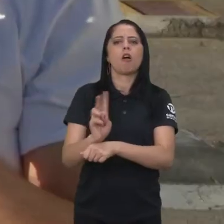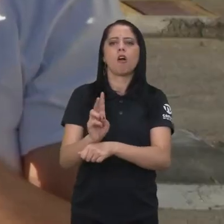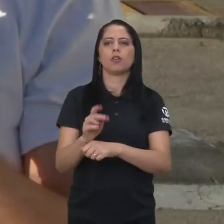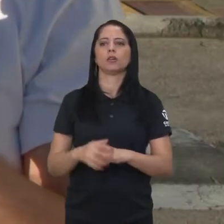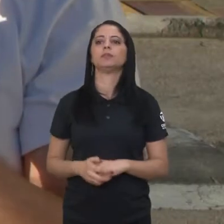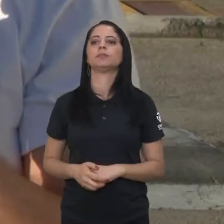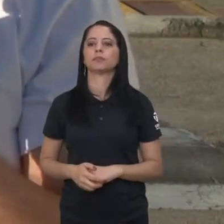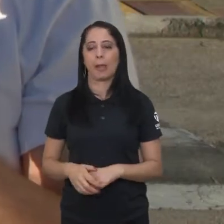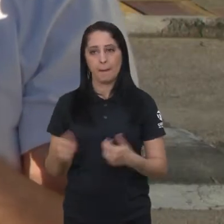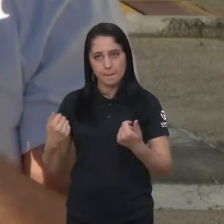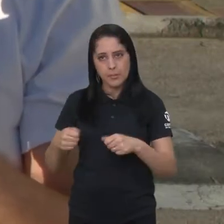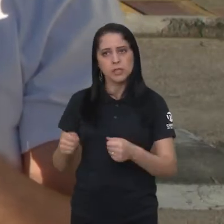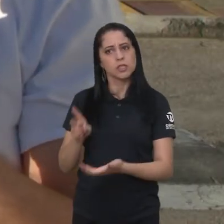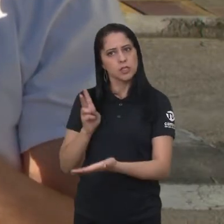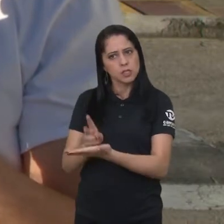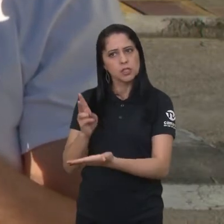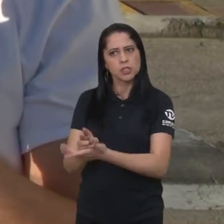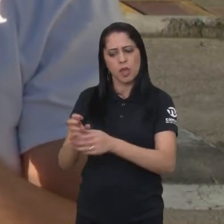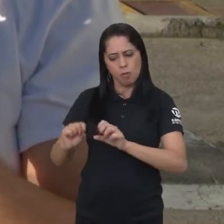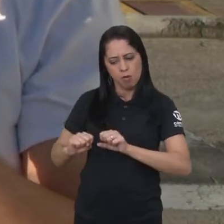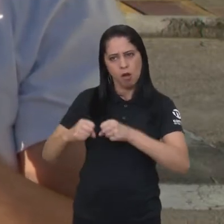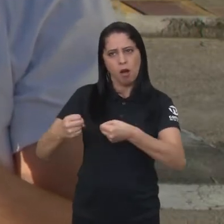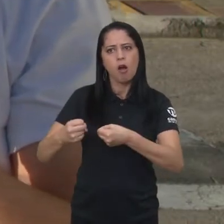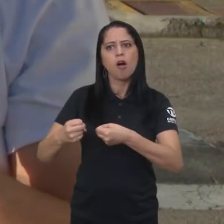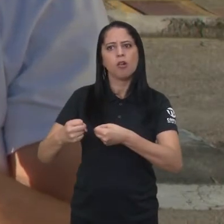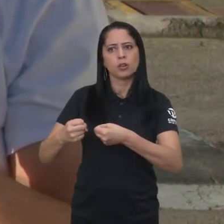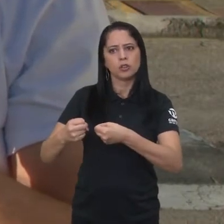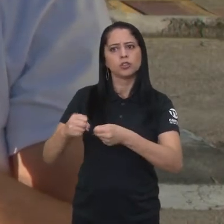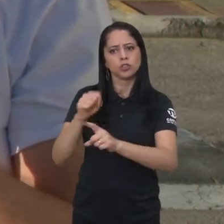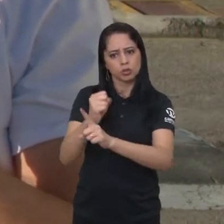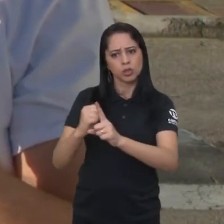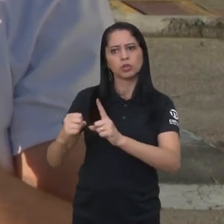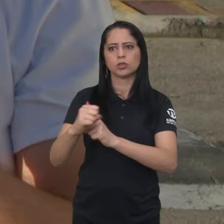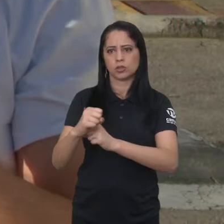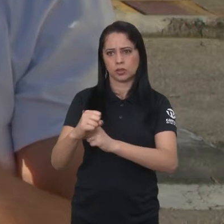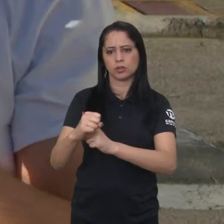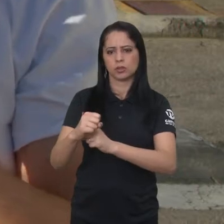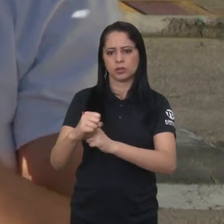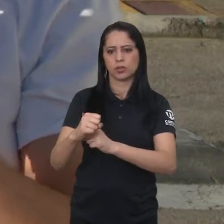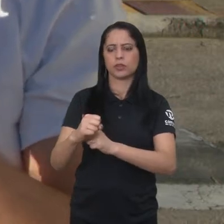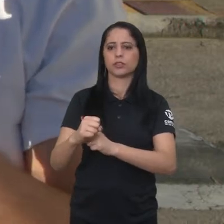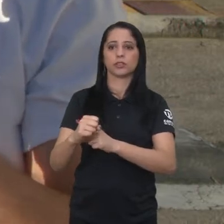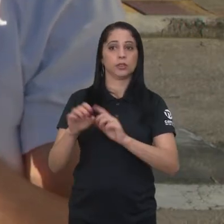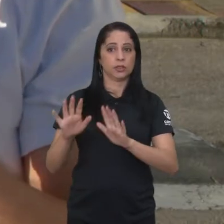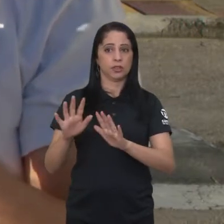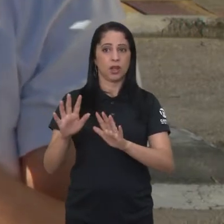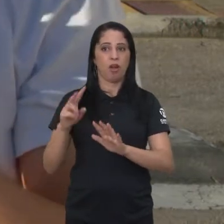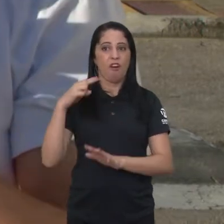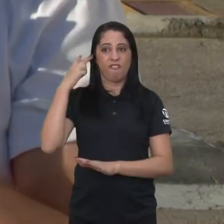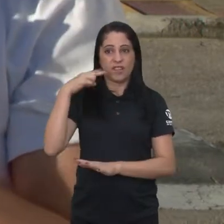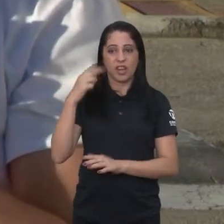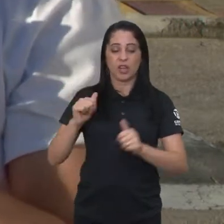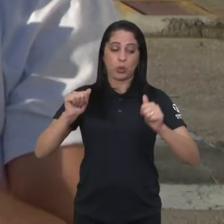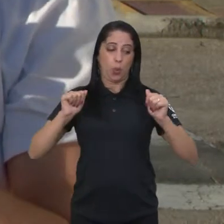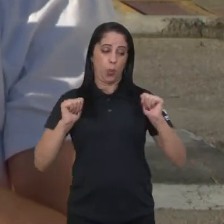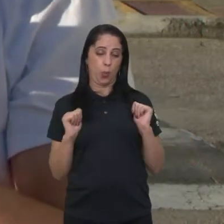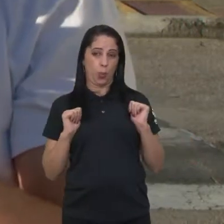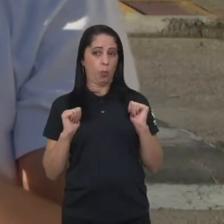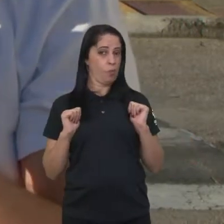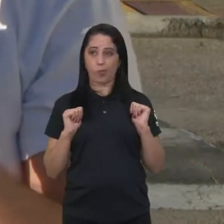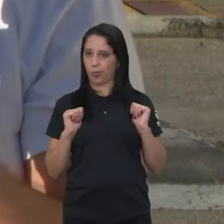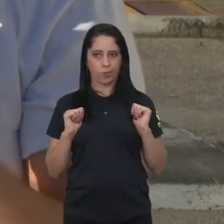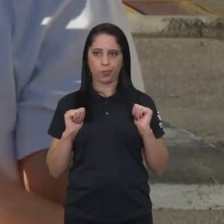tem está sempre à disposição da população em todos os nossos canais de comunicação. Inclusive, vereador não tem folga. Qualquer lugar que a gente estiver,